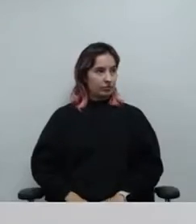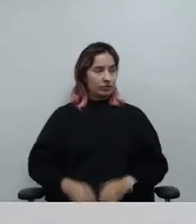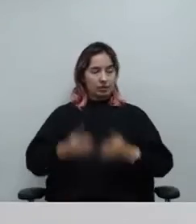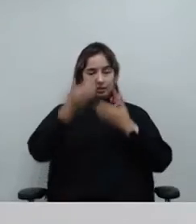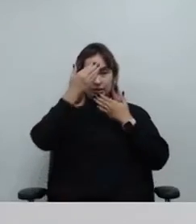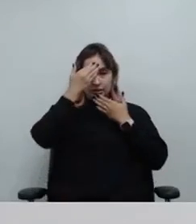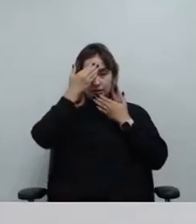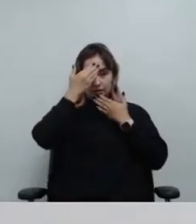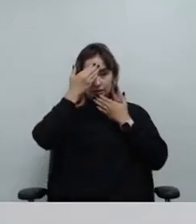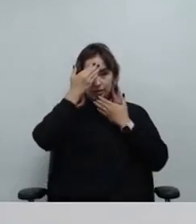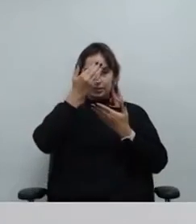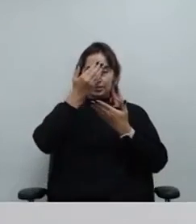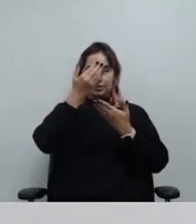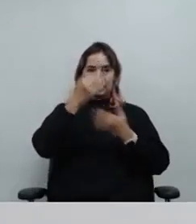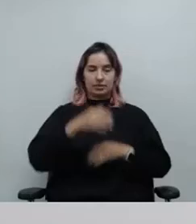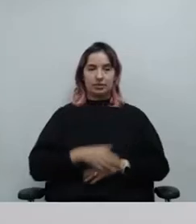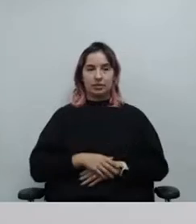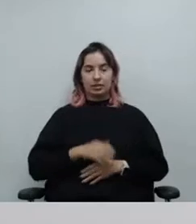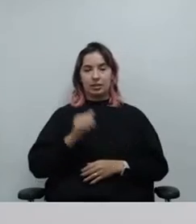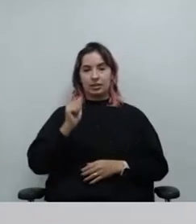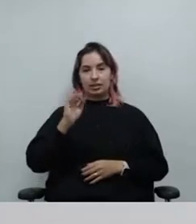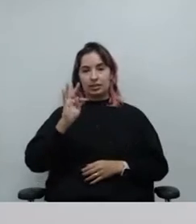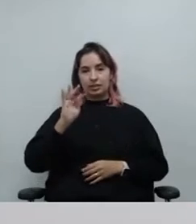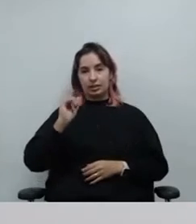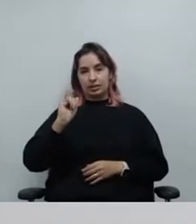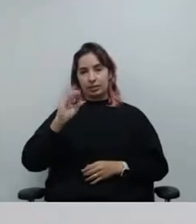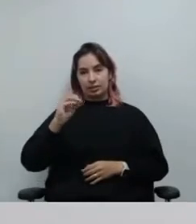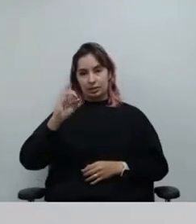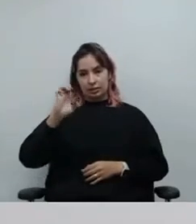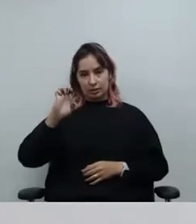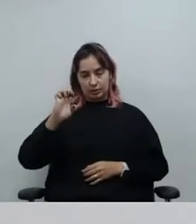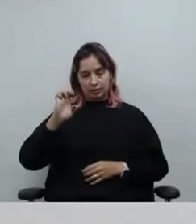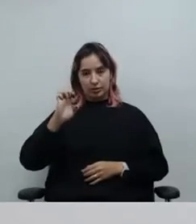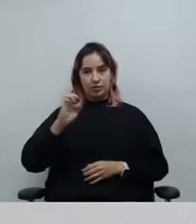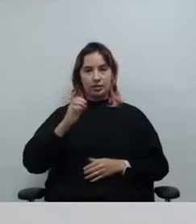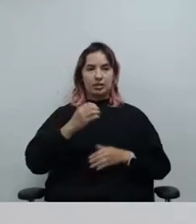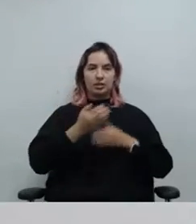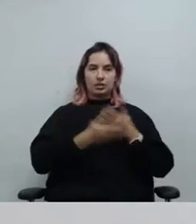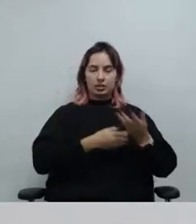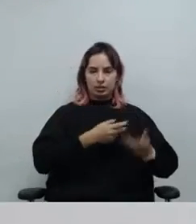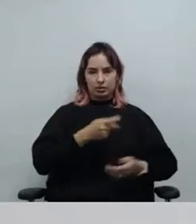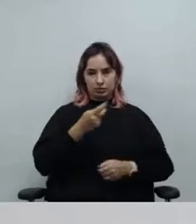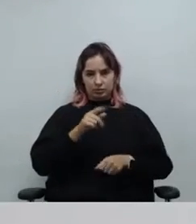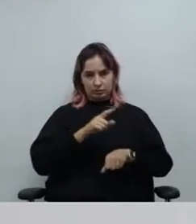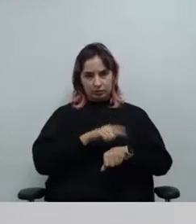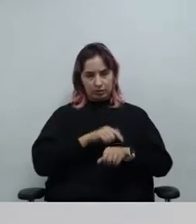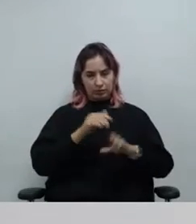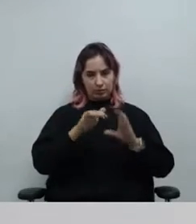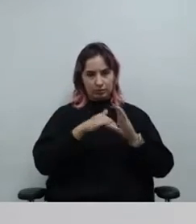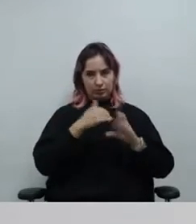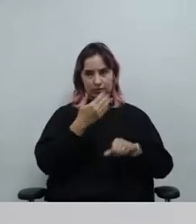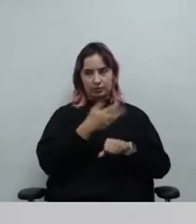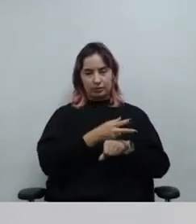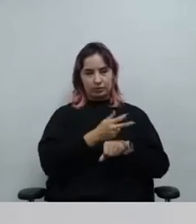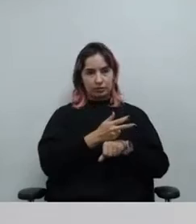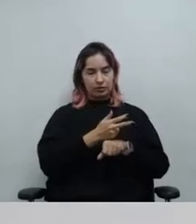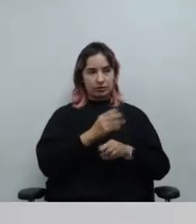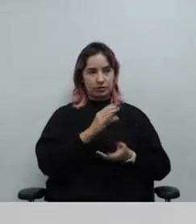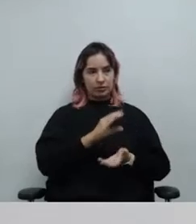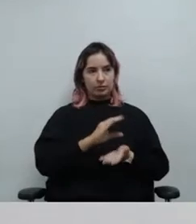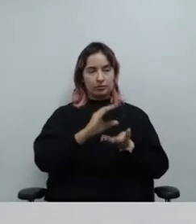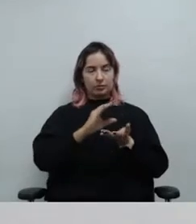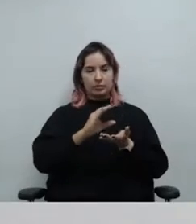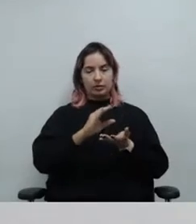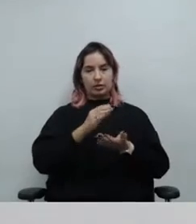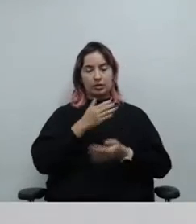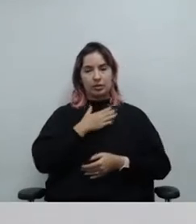Agradecer enormemente aqui ao Ataíde a dedicação do seu tempo para encaminhar o vídeo aqui para o Conselho Superior. Conselheiras e conselheiros,